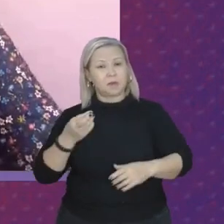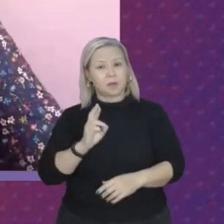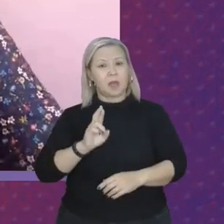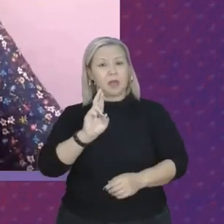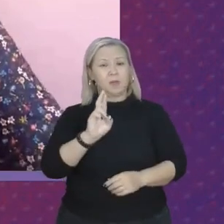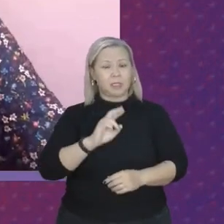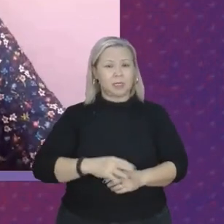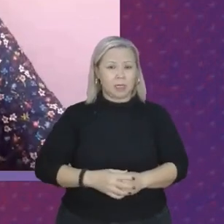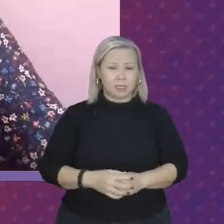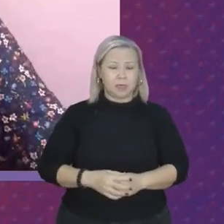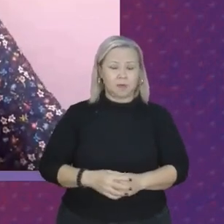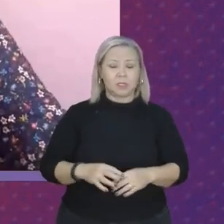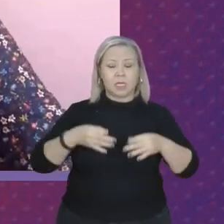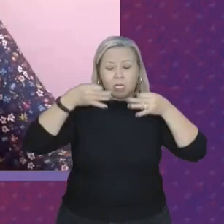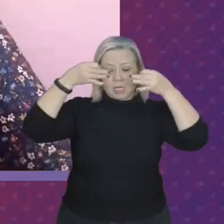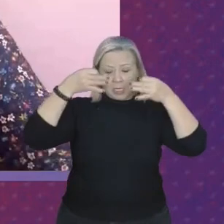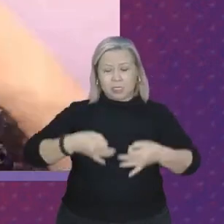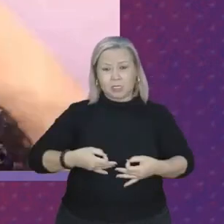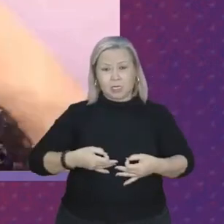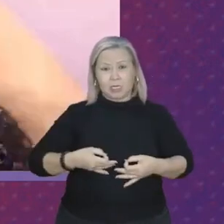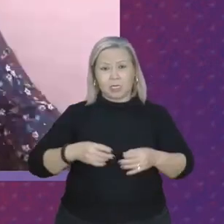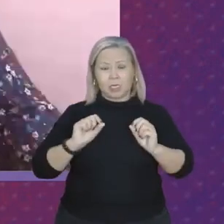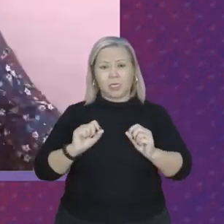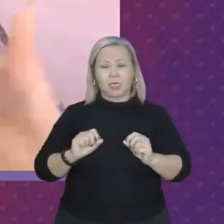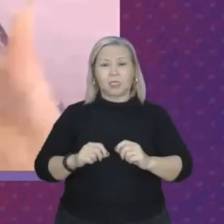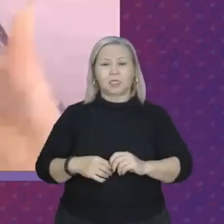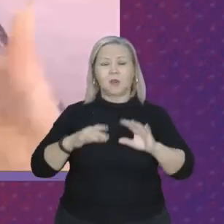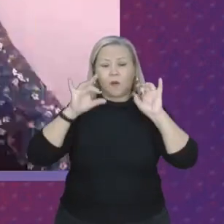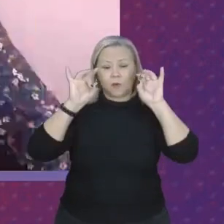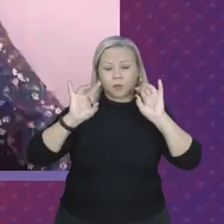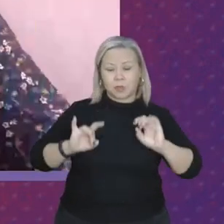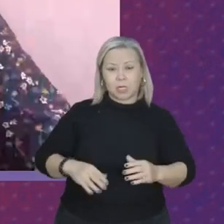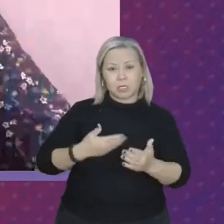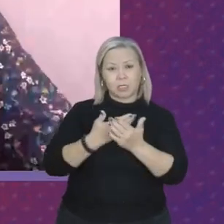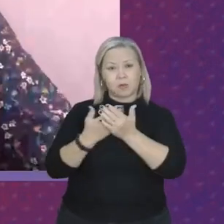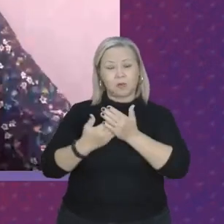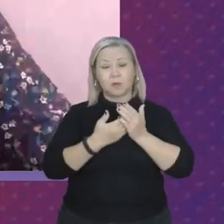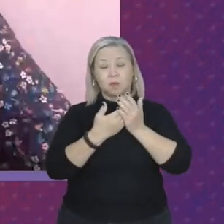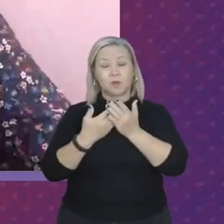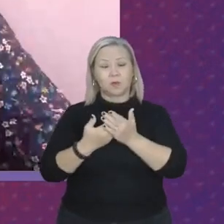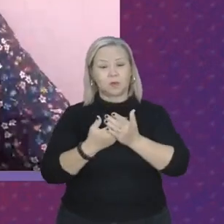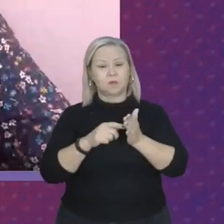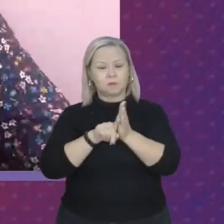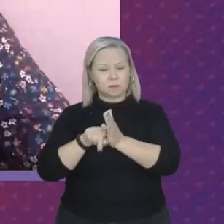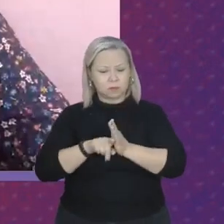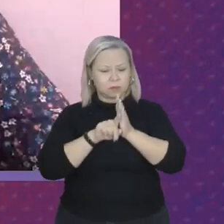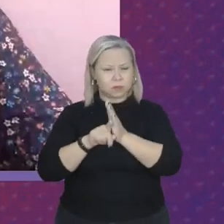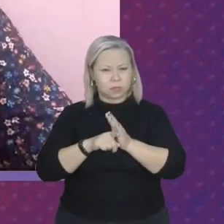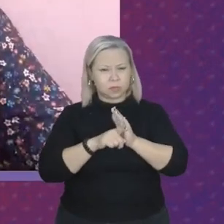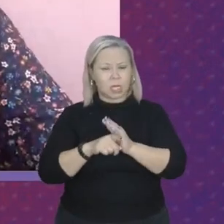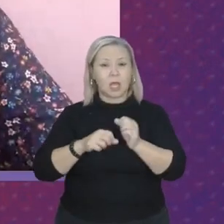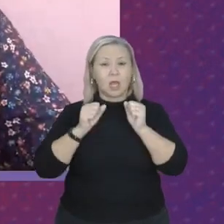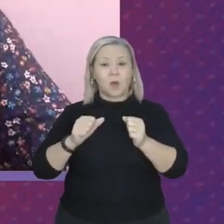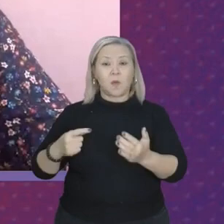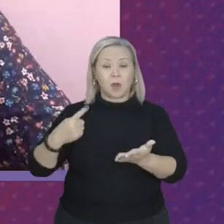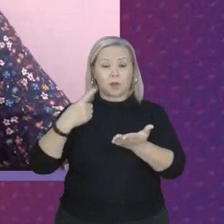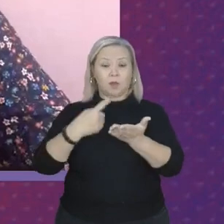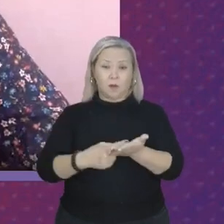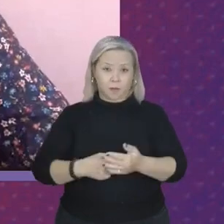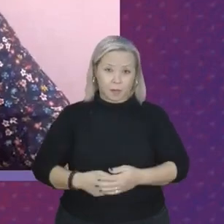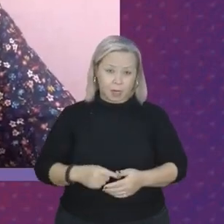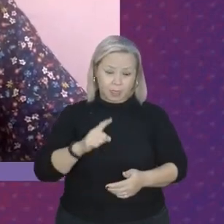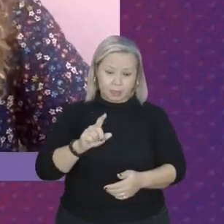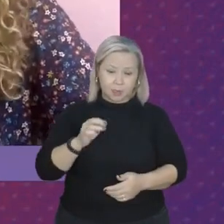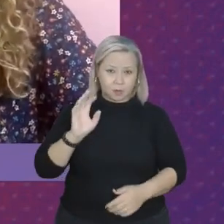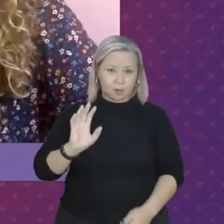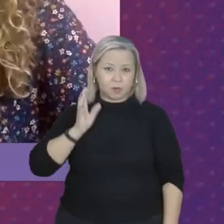representação, ela com certeza, e aí os especialistas e estudiosos podem confirmar isso, ela seria uma solução